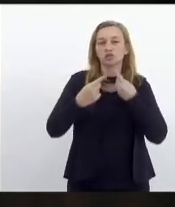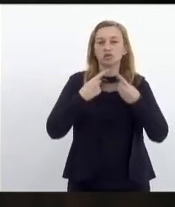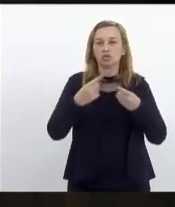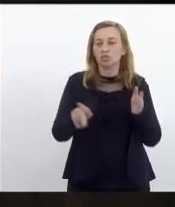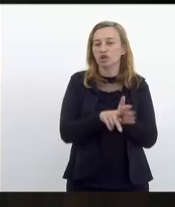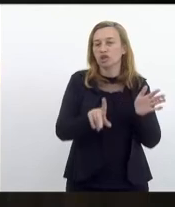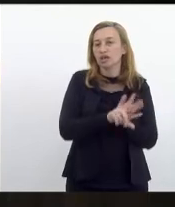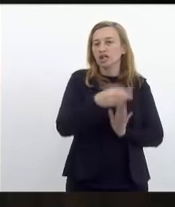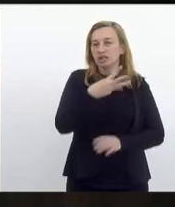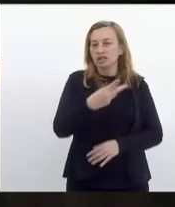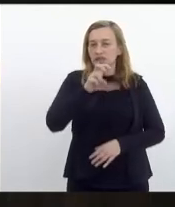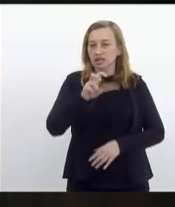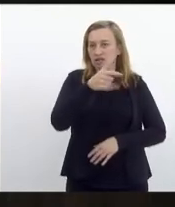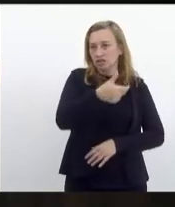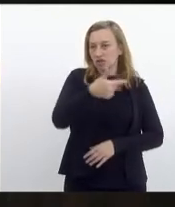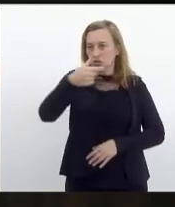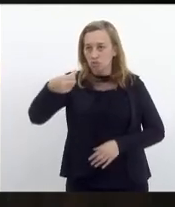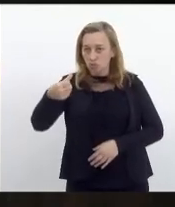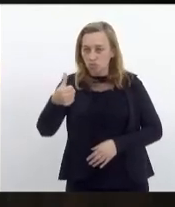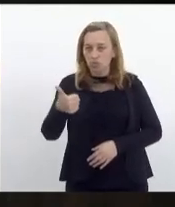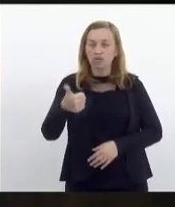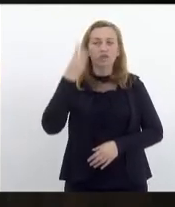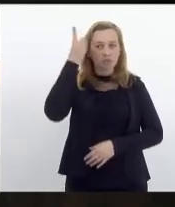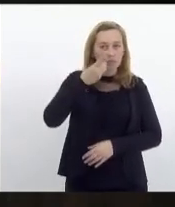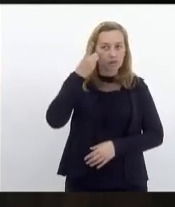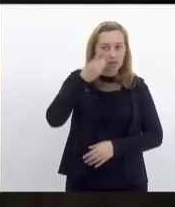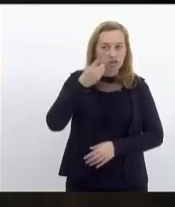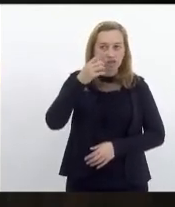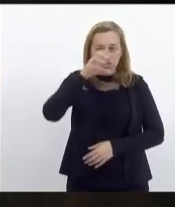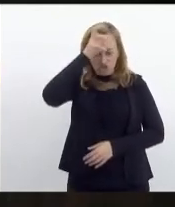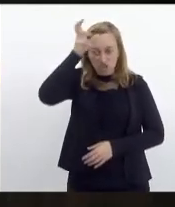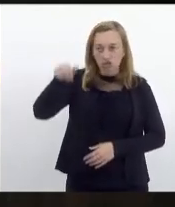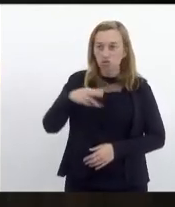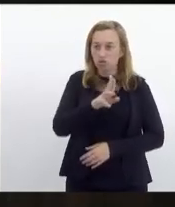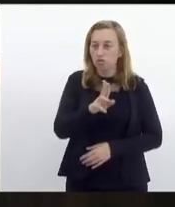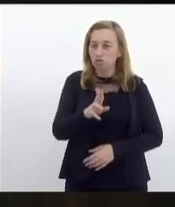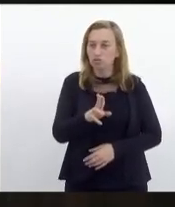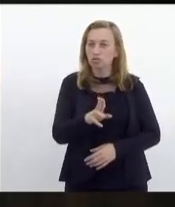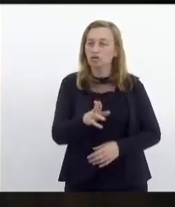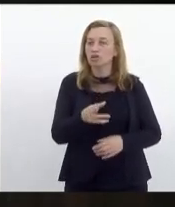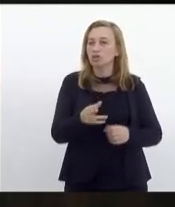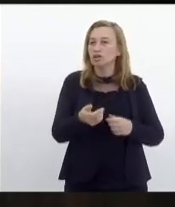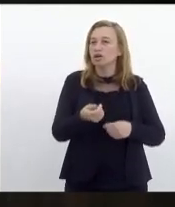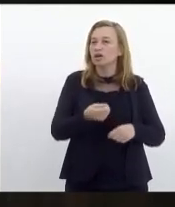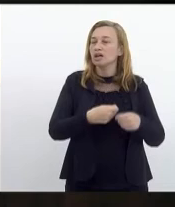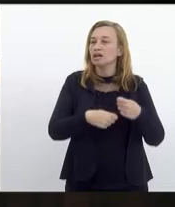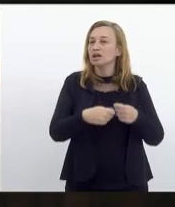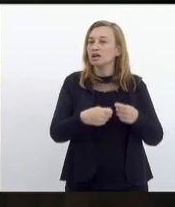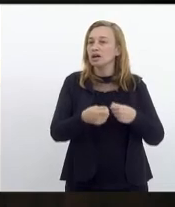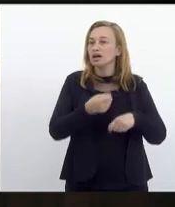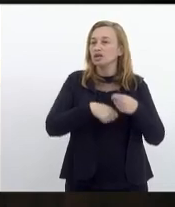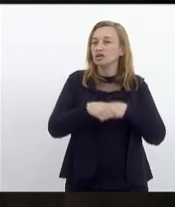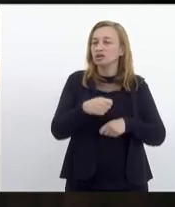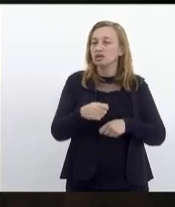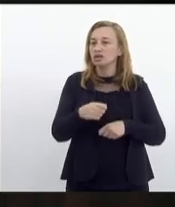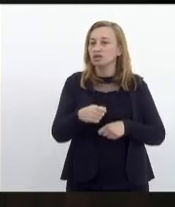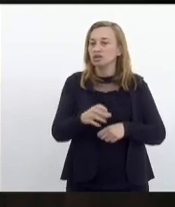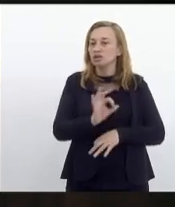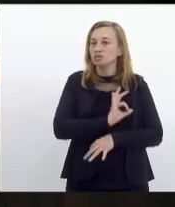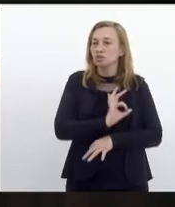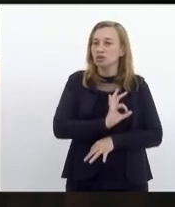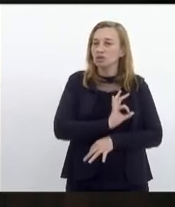de lei 3599 de 21, de autoria da deputada Tia Ju, que estabelece penalidades administrativas aos agentes públicos que